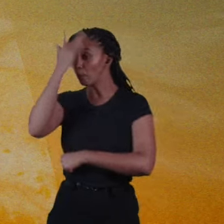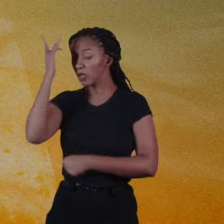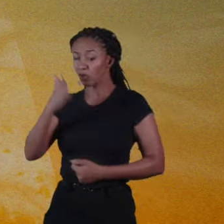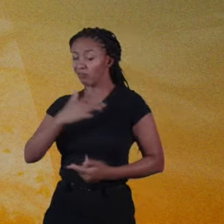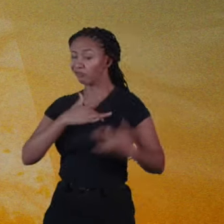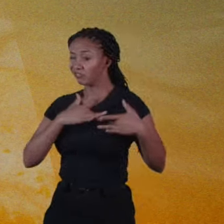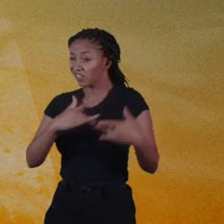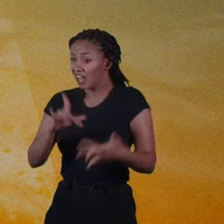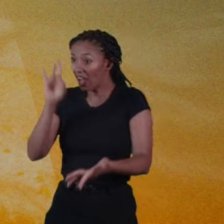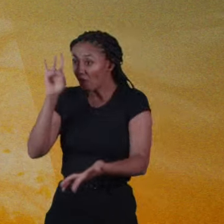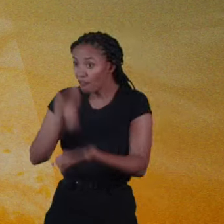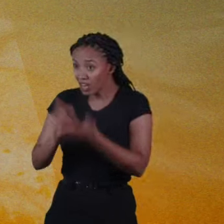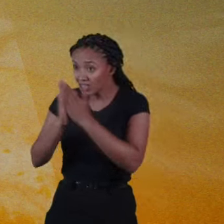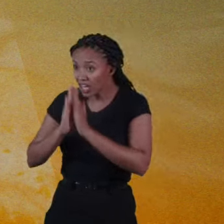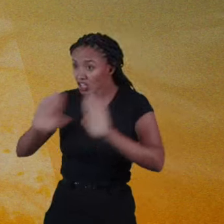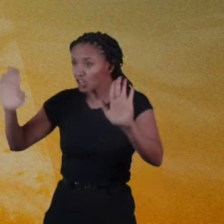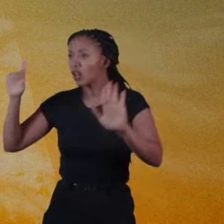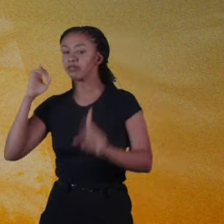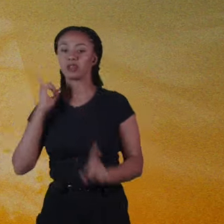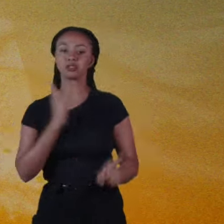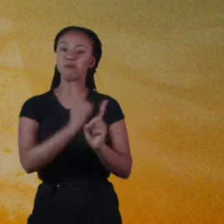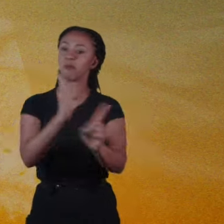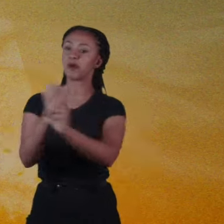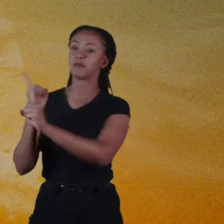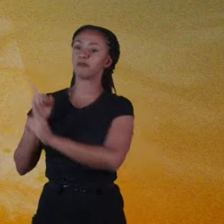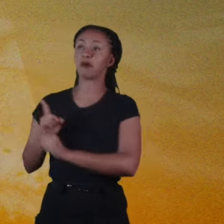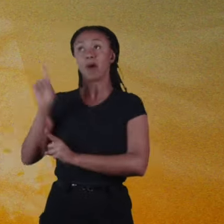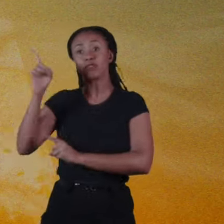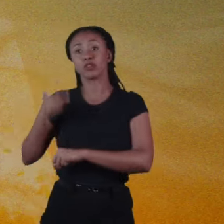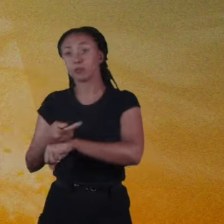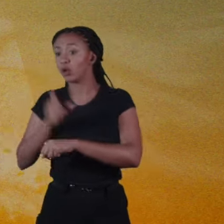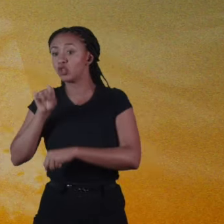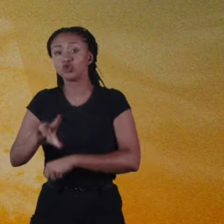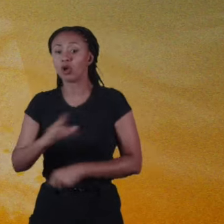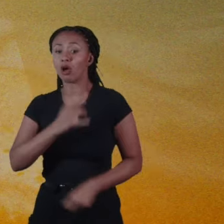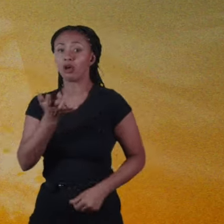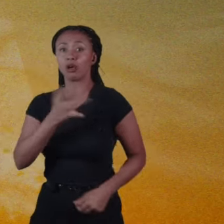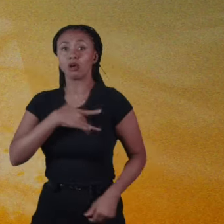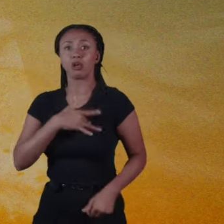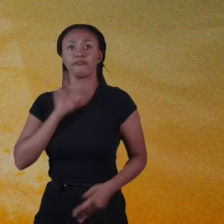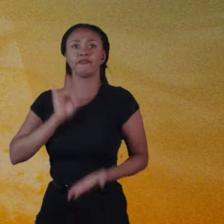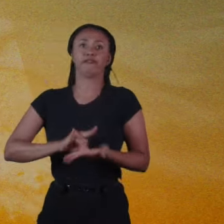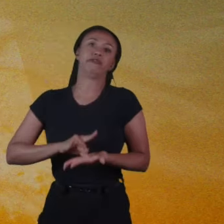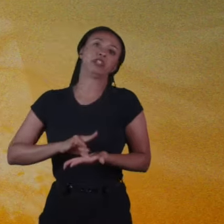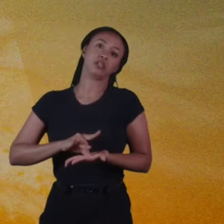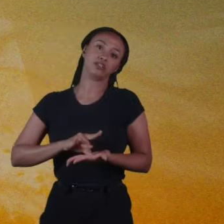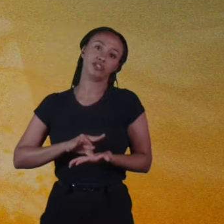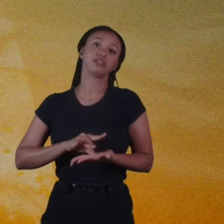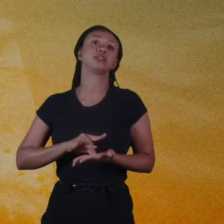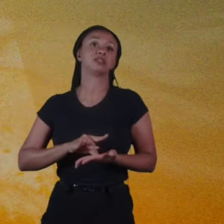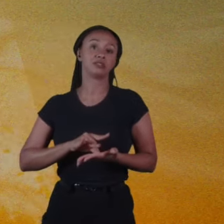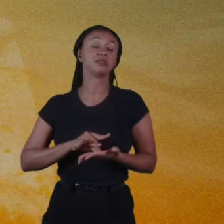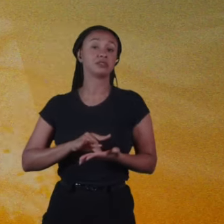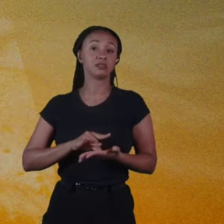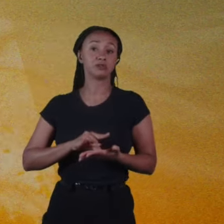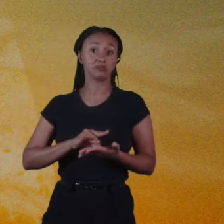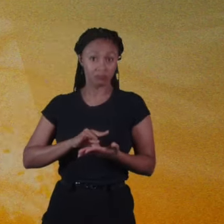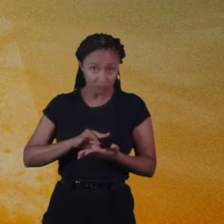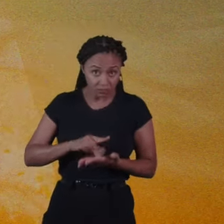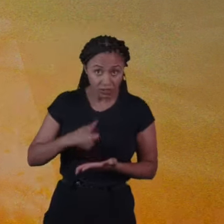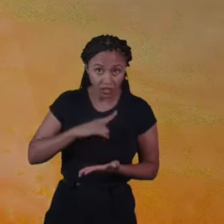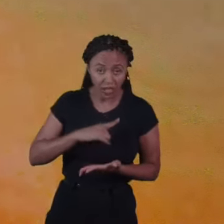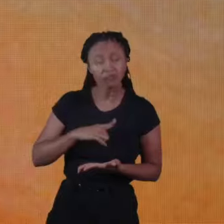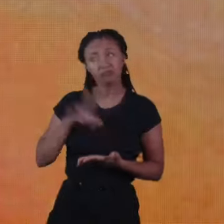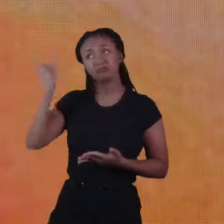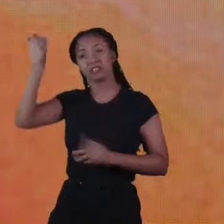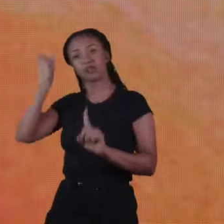que o Pai procura para seus adoradores. Em espírito e em verdade, você está adorando a Deus, Deus